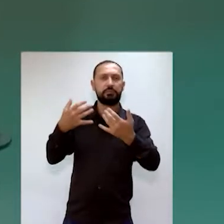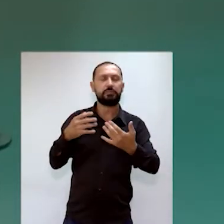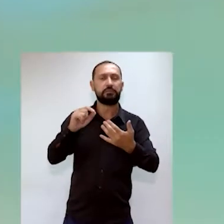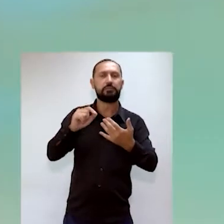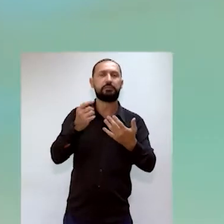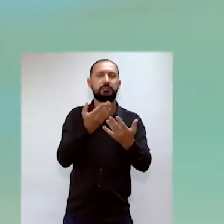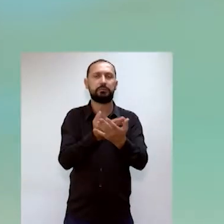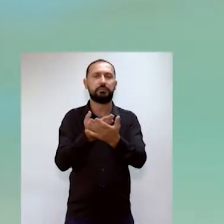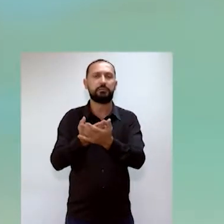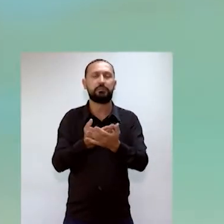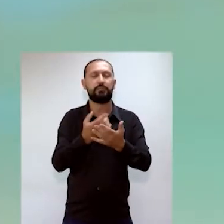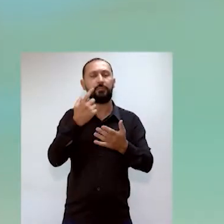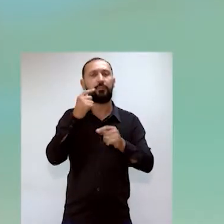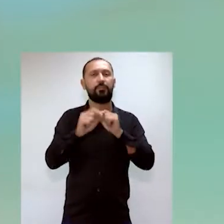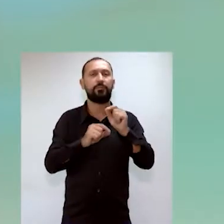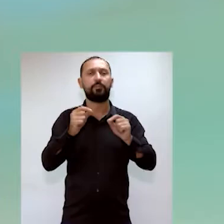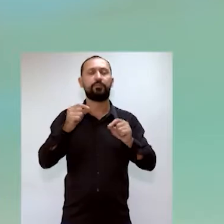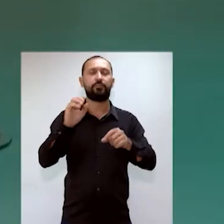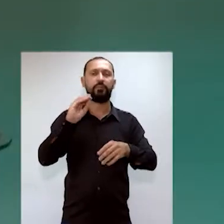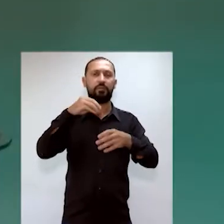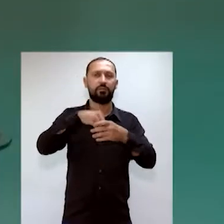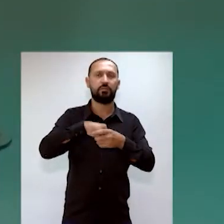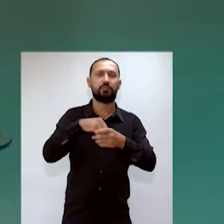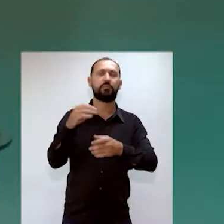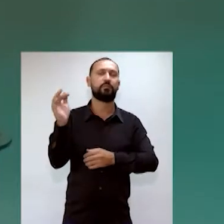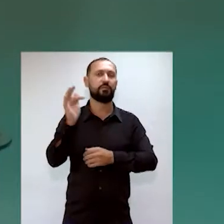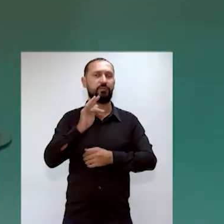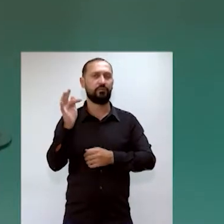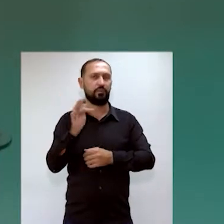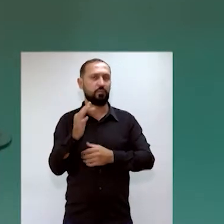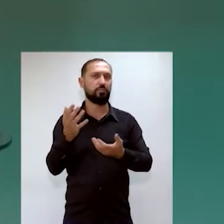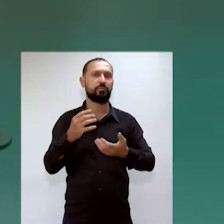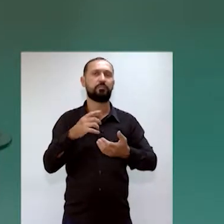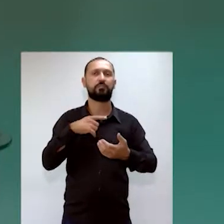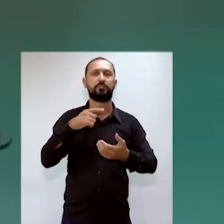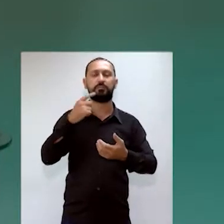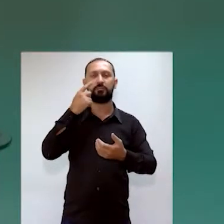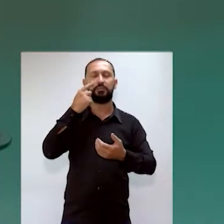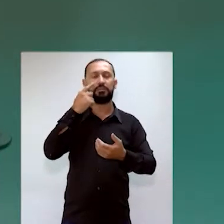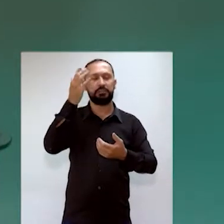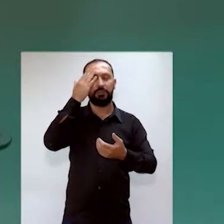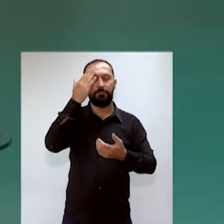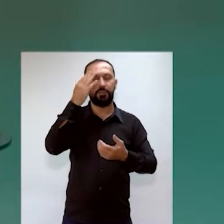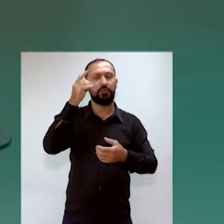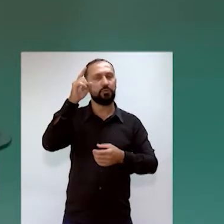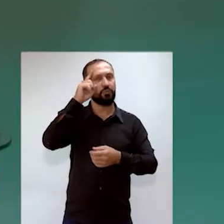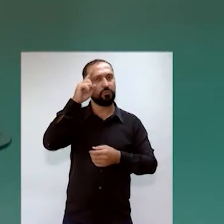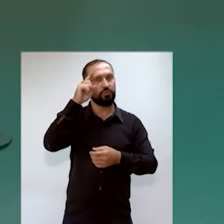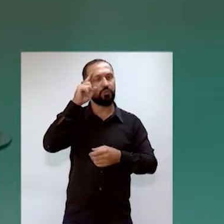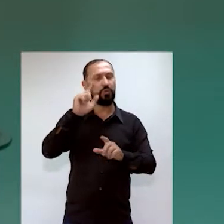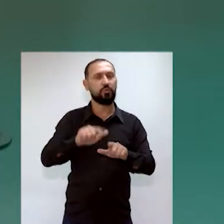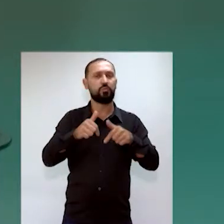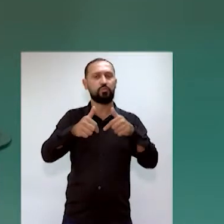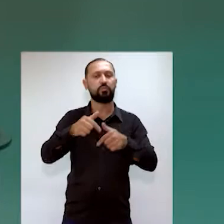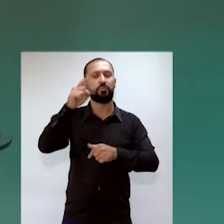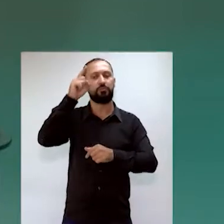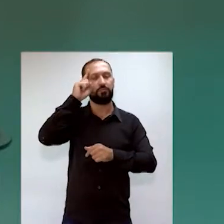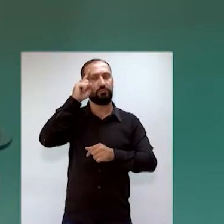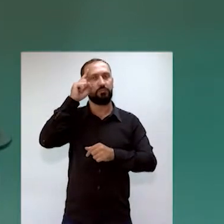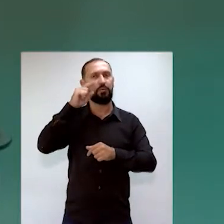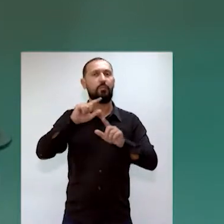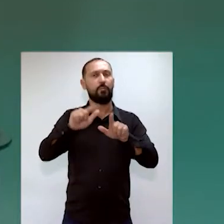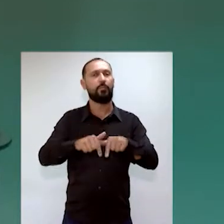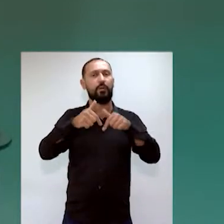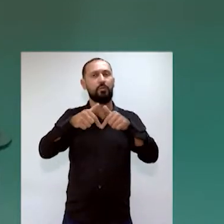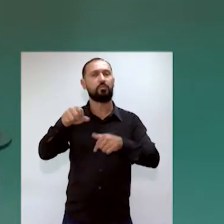sujeitos, que expuseram as pretensões, as dificuldades, os desafios, né, as lutas diárias desse âmbito